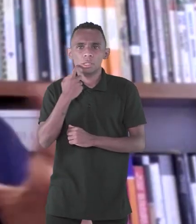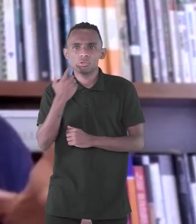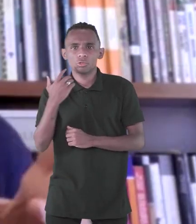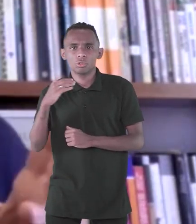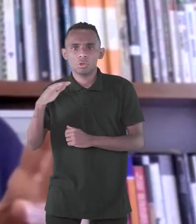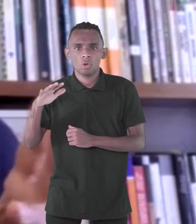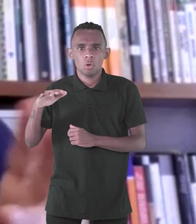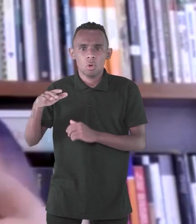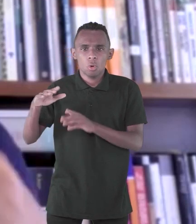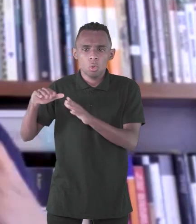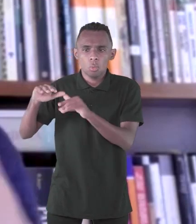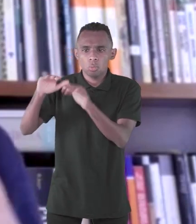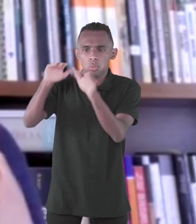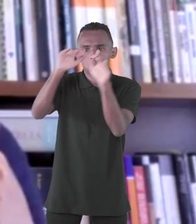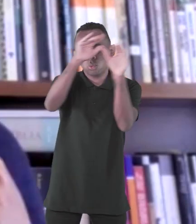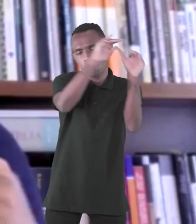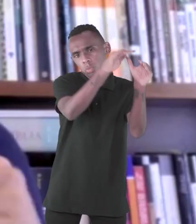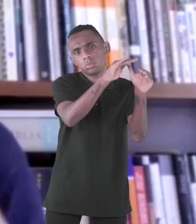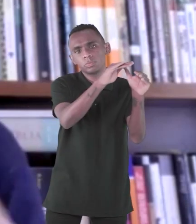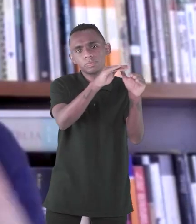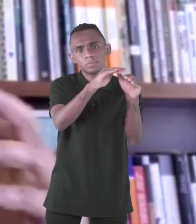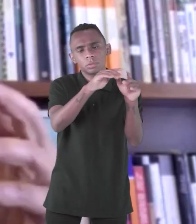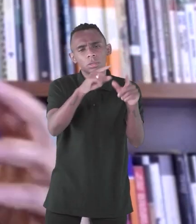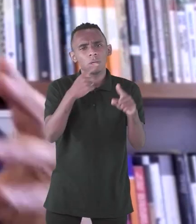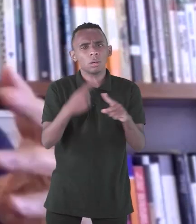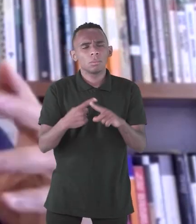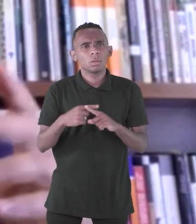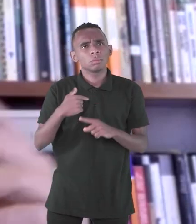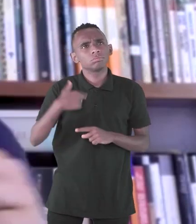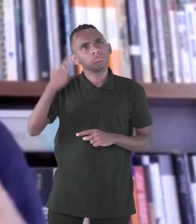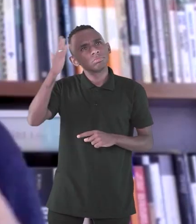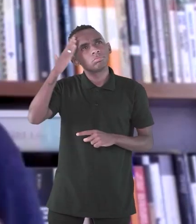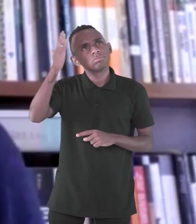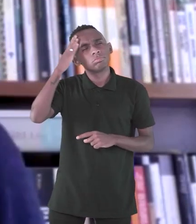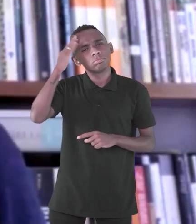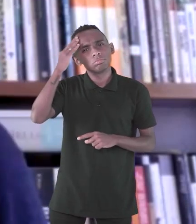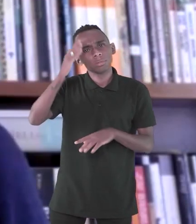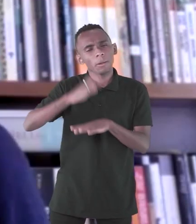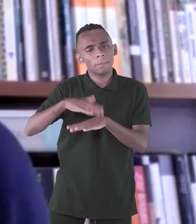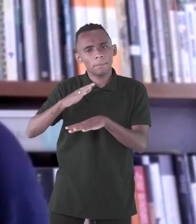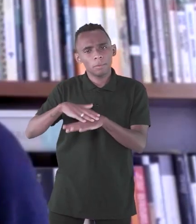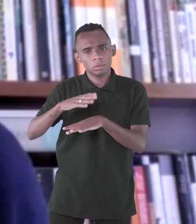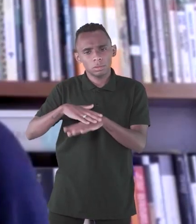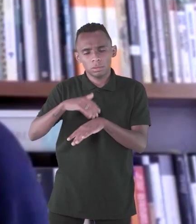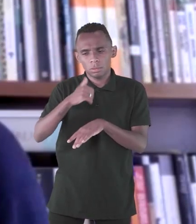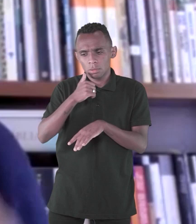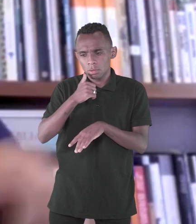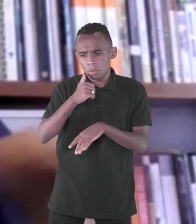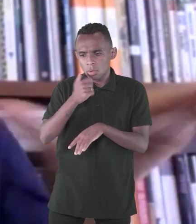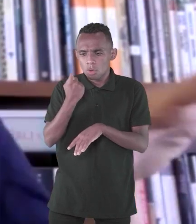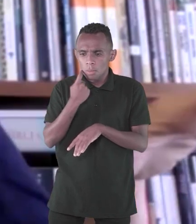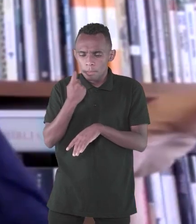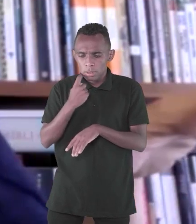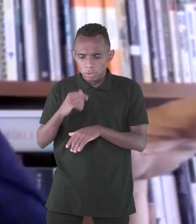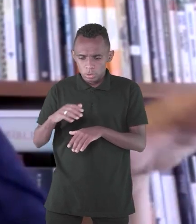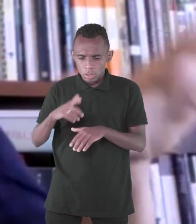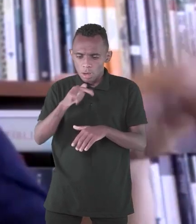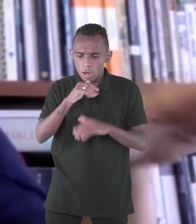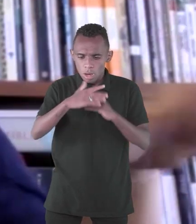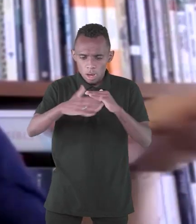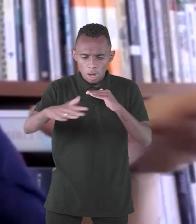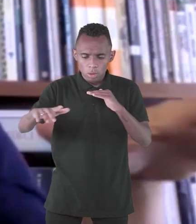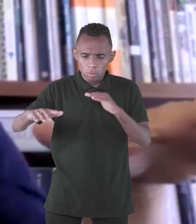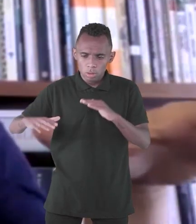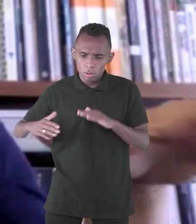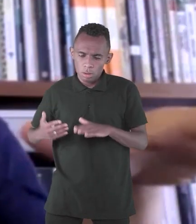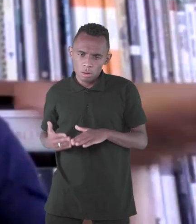dragãozinho da boa sorte, no meu entendimento, porque é aquele peixe que ele salta para fora d'água, abrindo as barbatanas